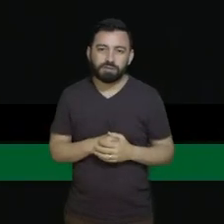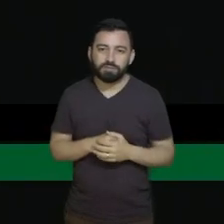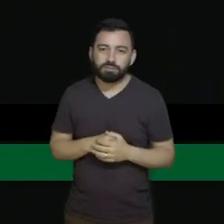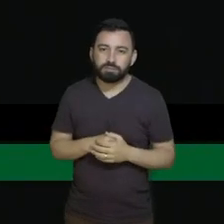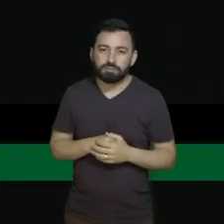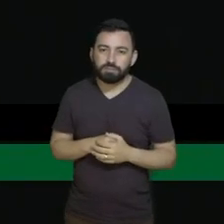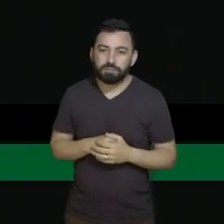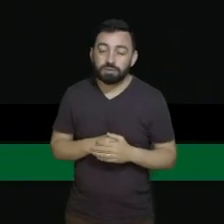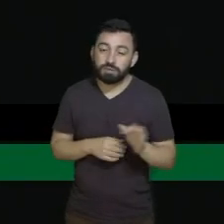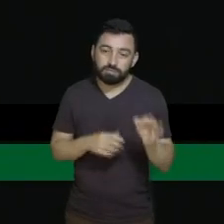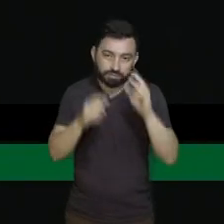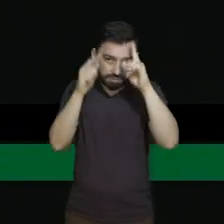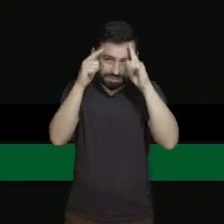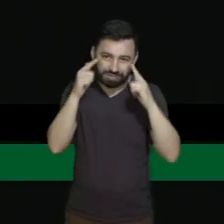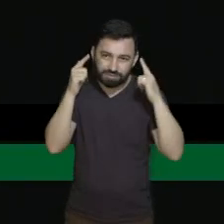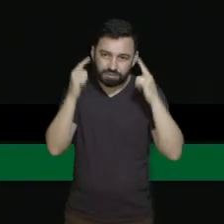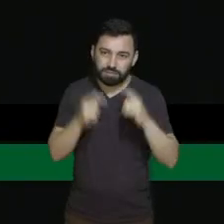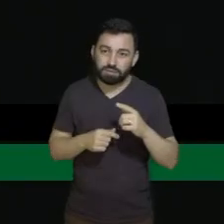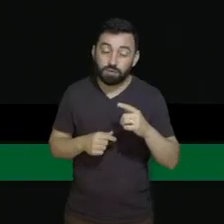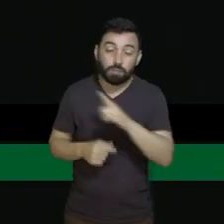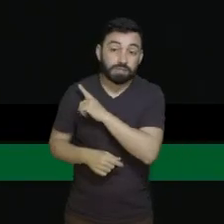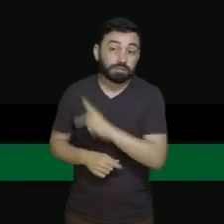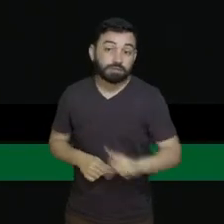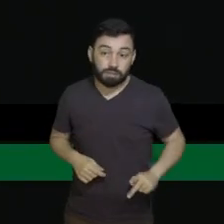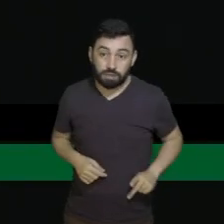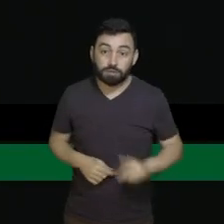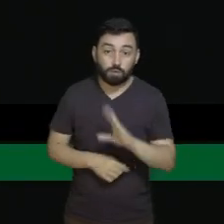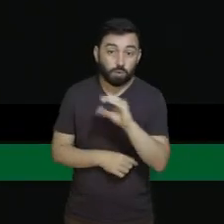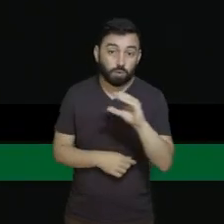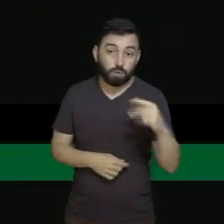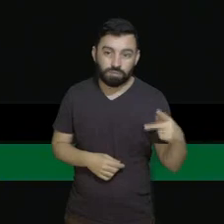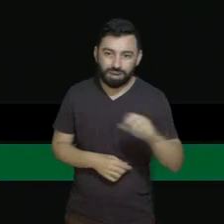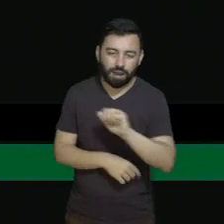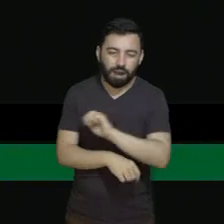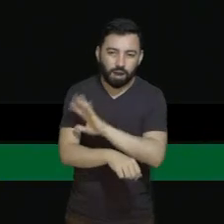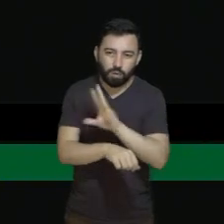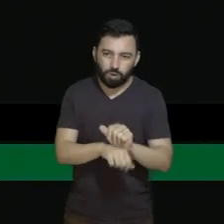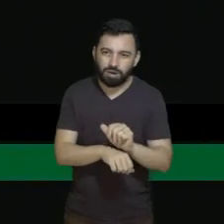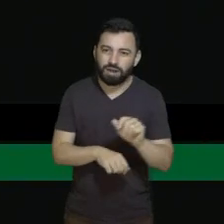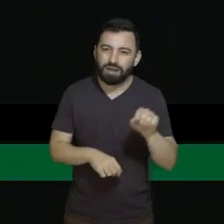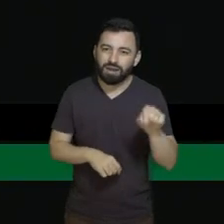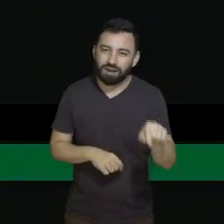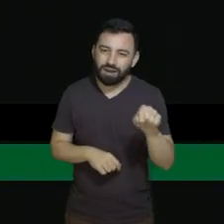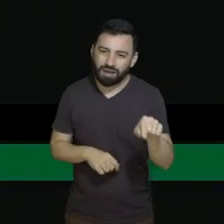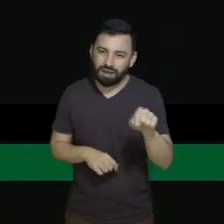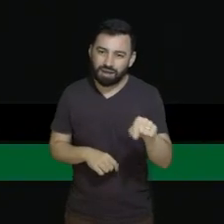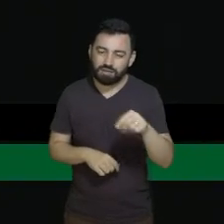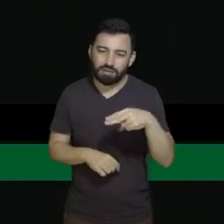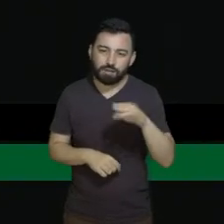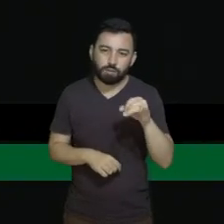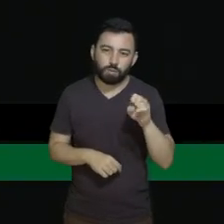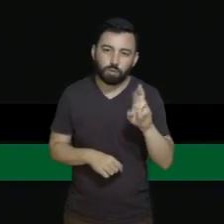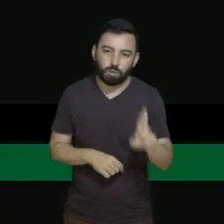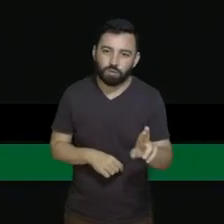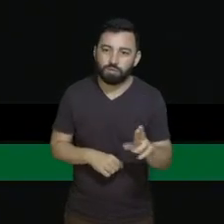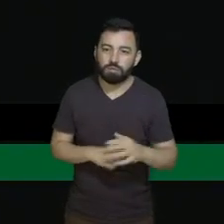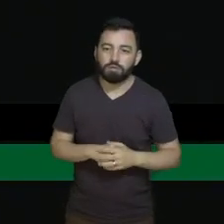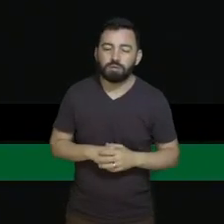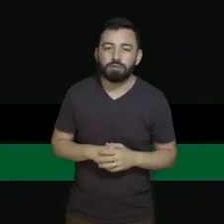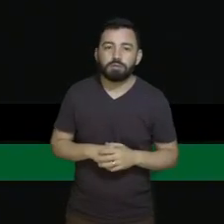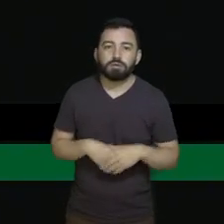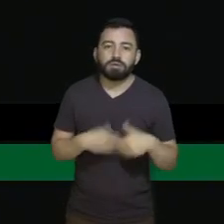deputado Neudi Sareta, o presidente da cooperativa Aurora, Neivor Canton, e ele